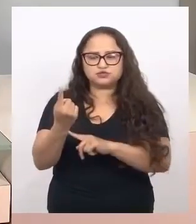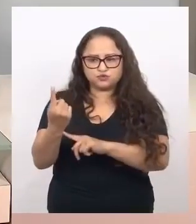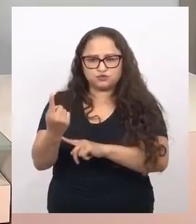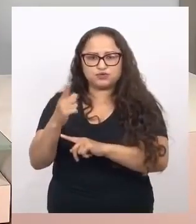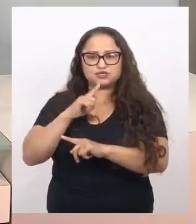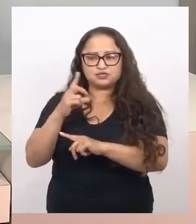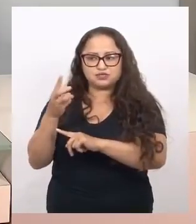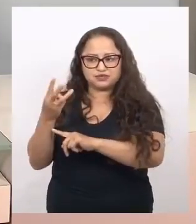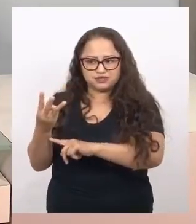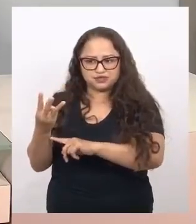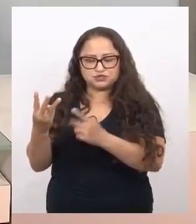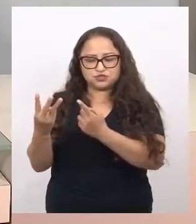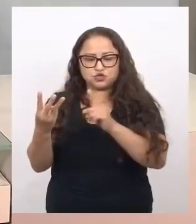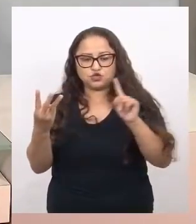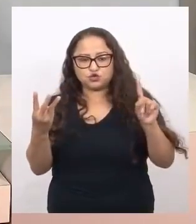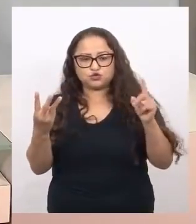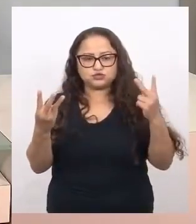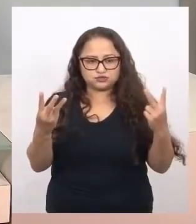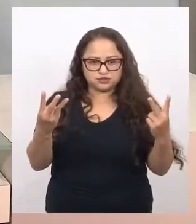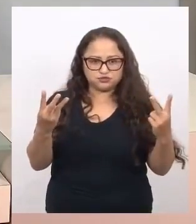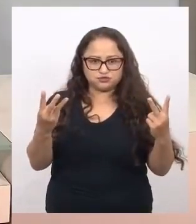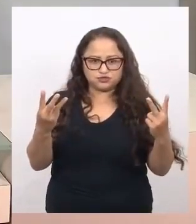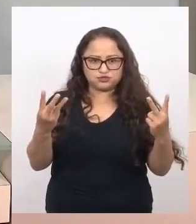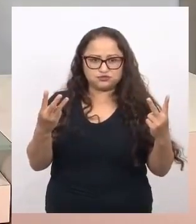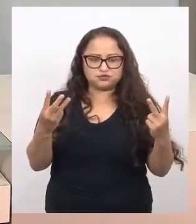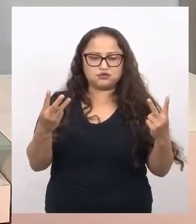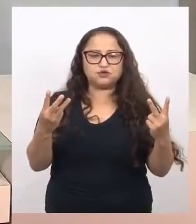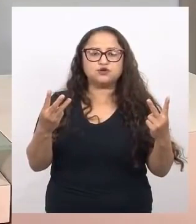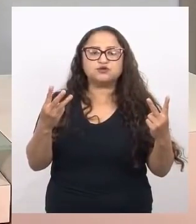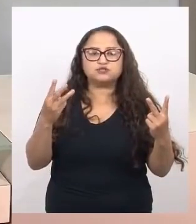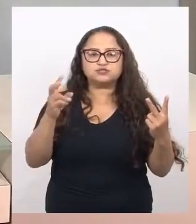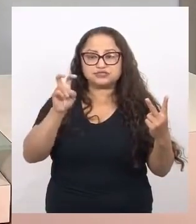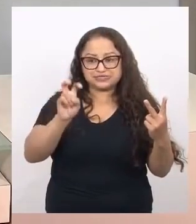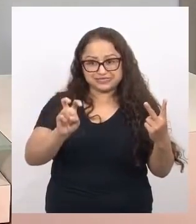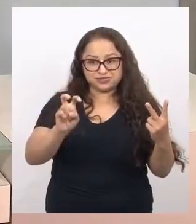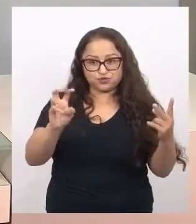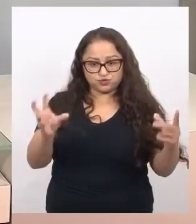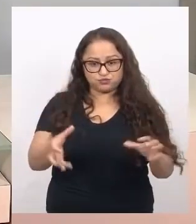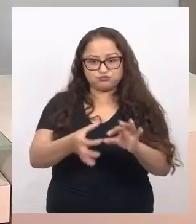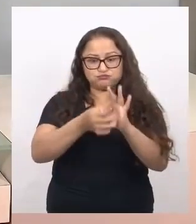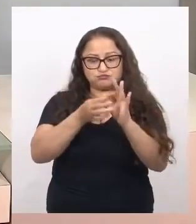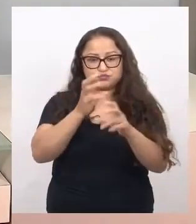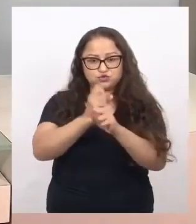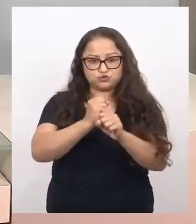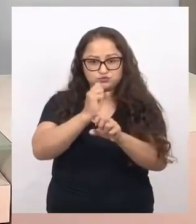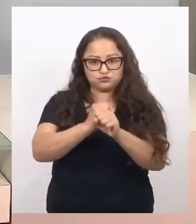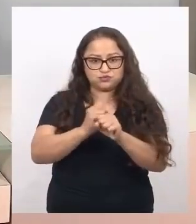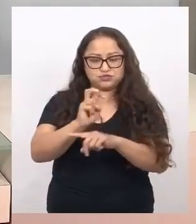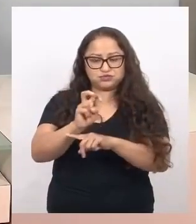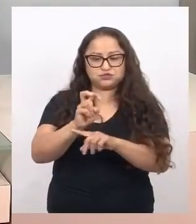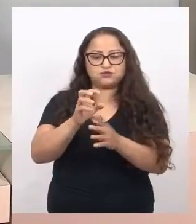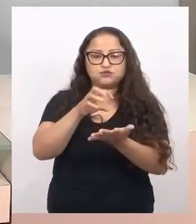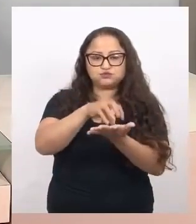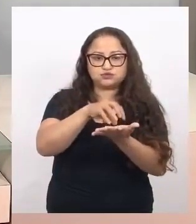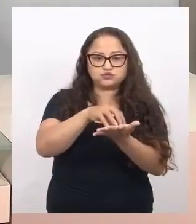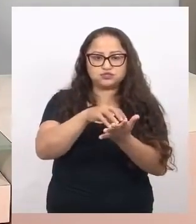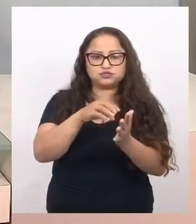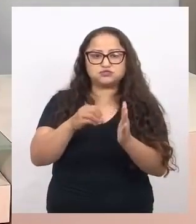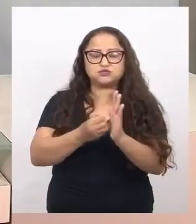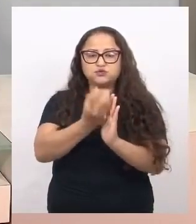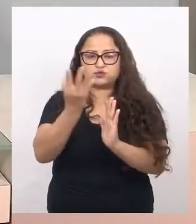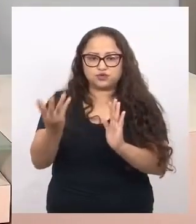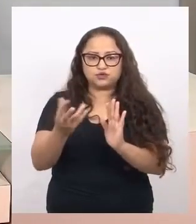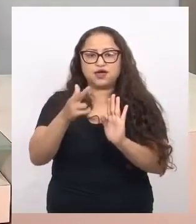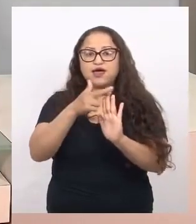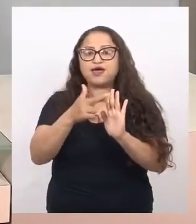3 aulas e outra componente que tem 2 aulas, ou seja, somando 5 aulas em unidades curriculares. Pela nova regrinha,